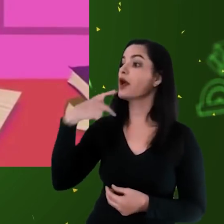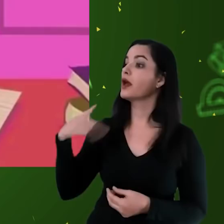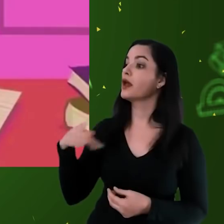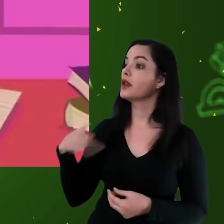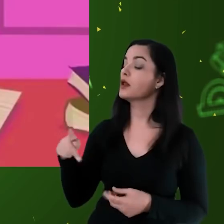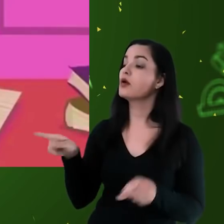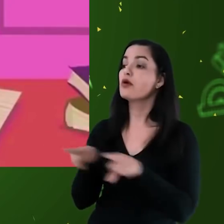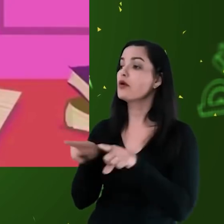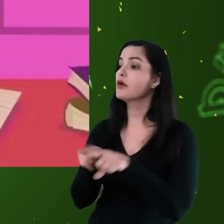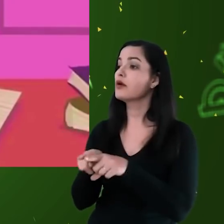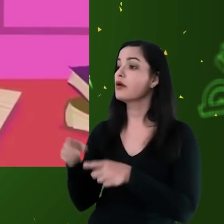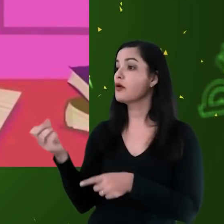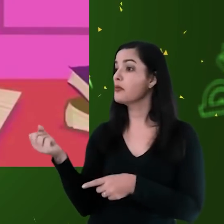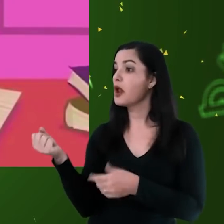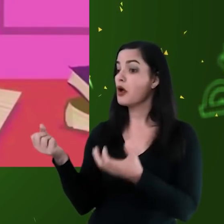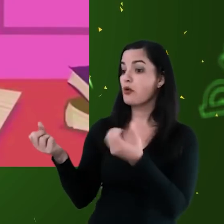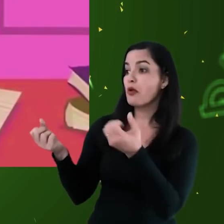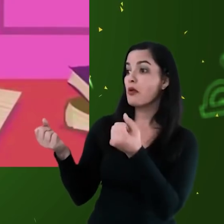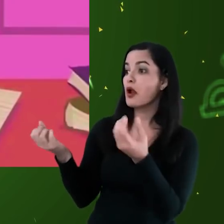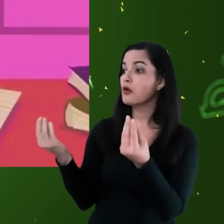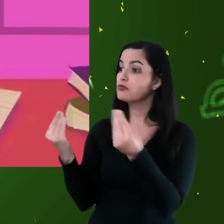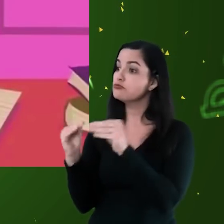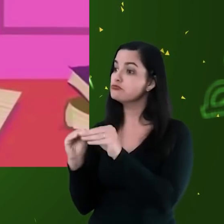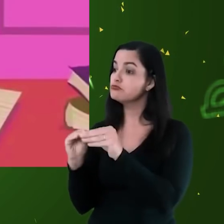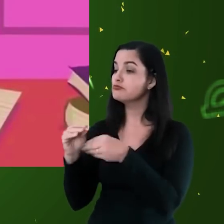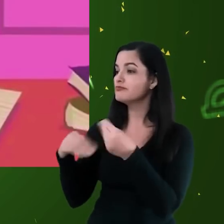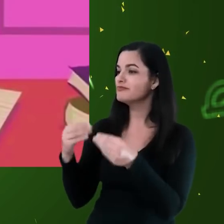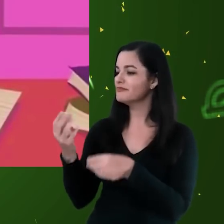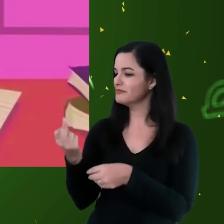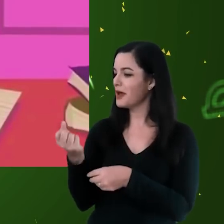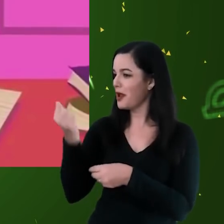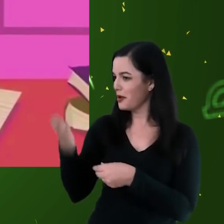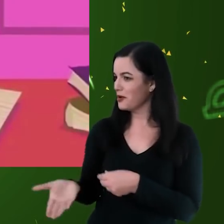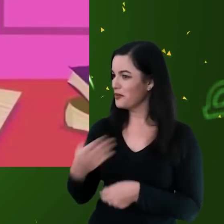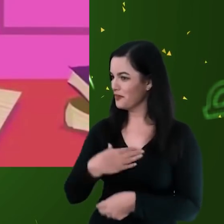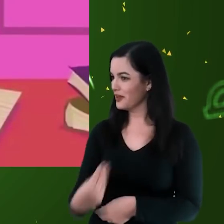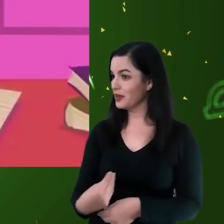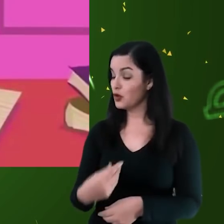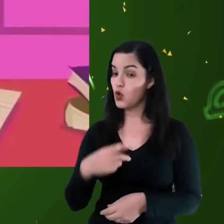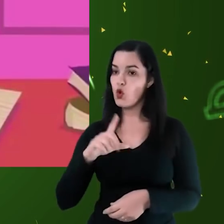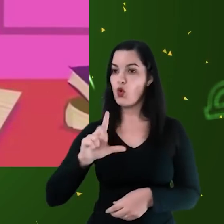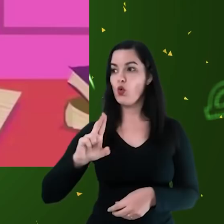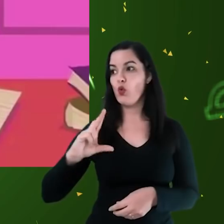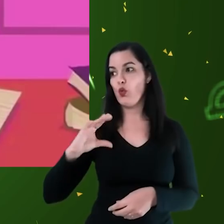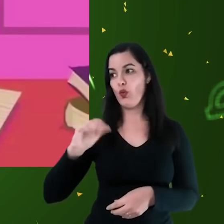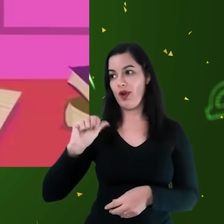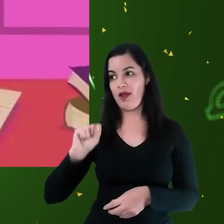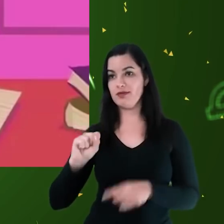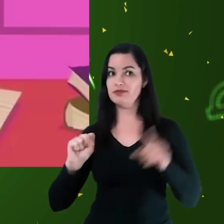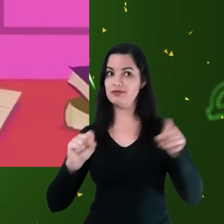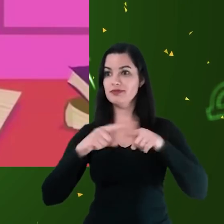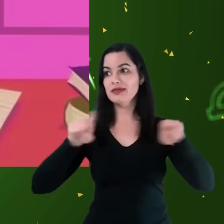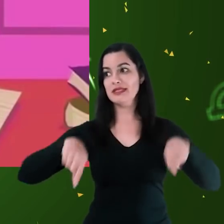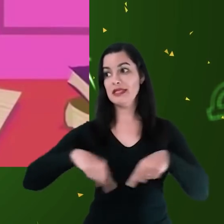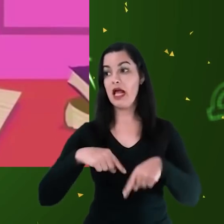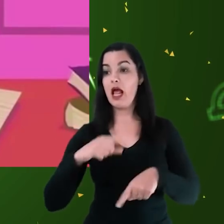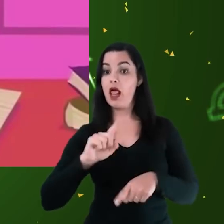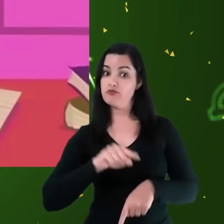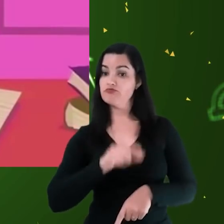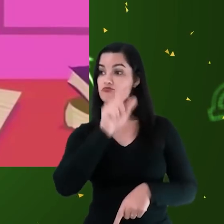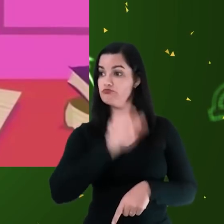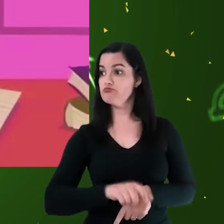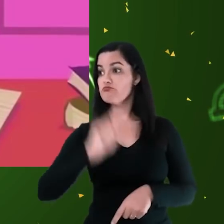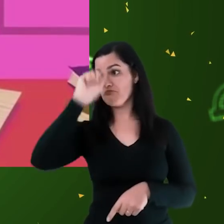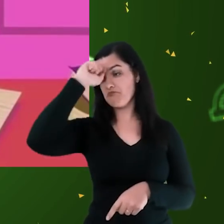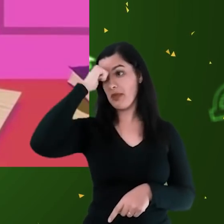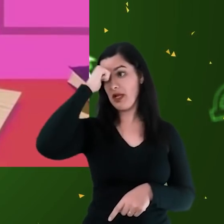branco dá branco. Uhum. O Lucas lá da sala... Ele é preto. O pai e a mãe dele são pretos. Então, preto com